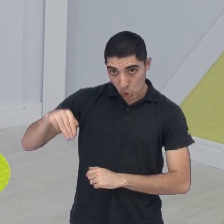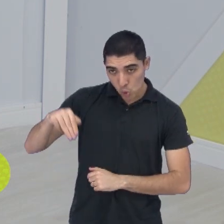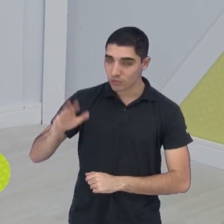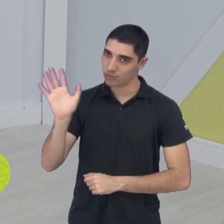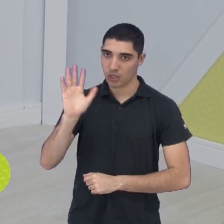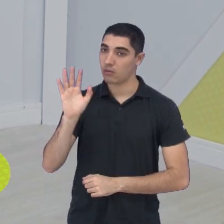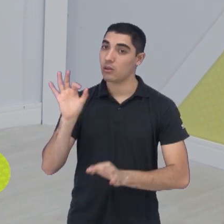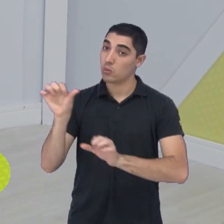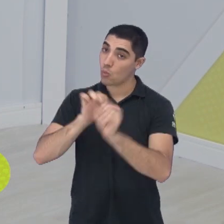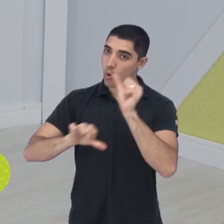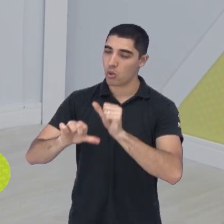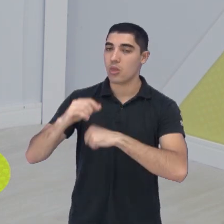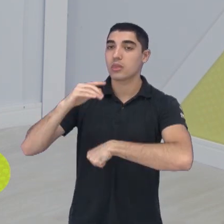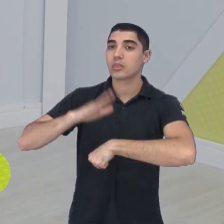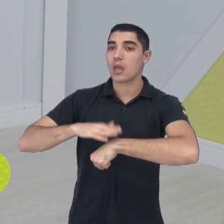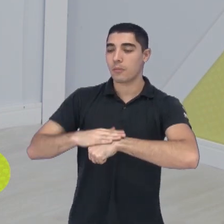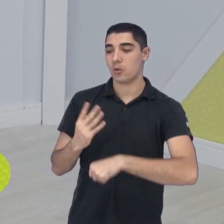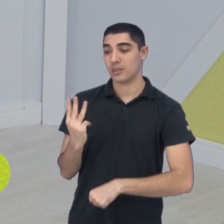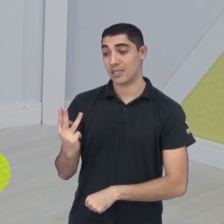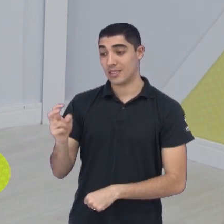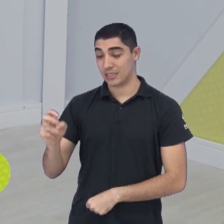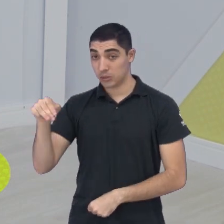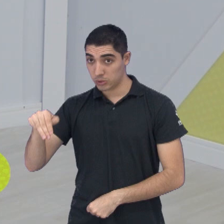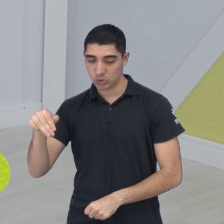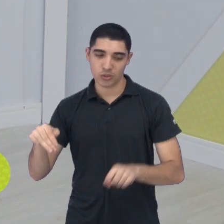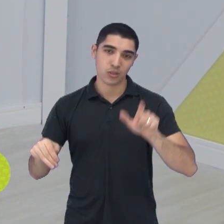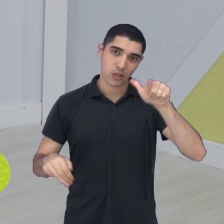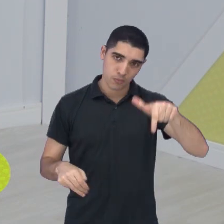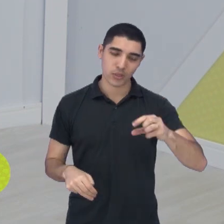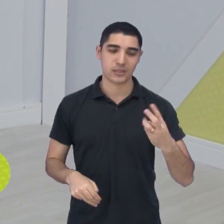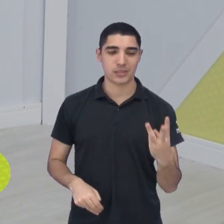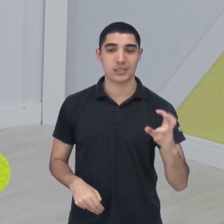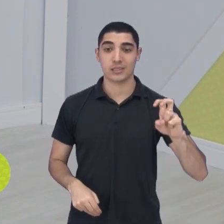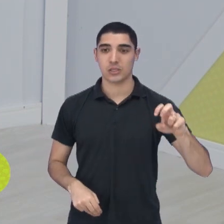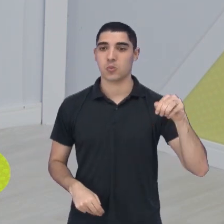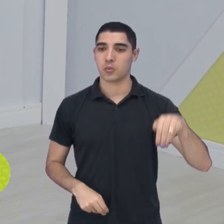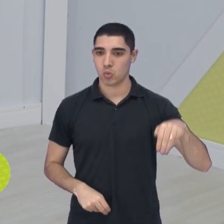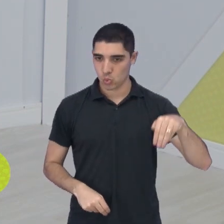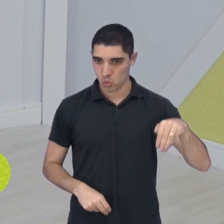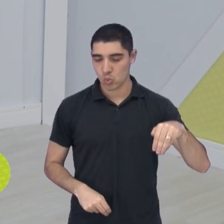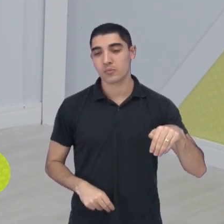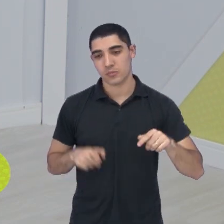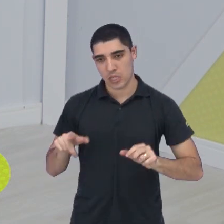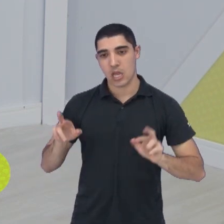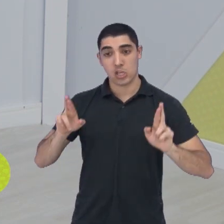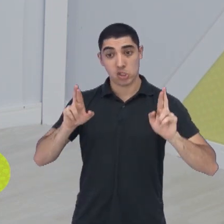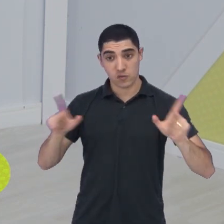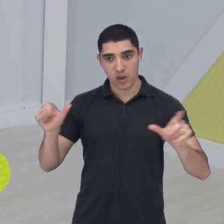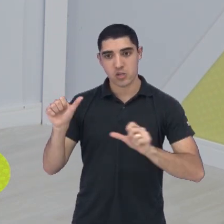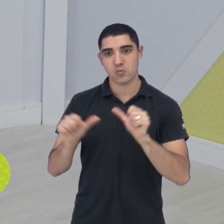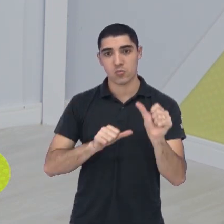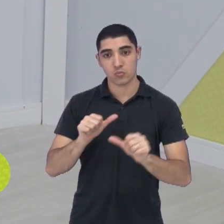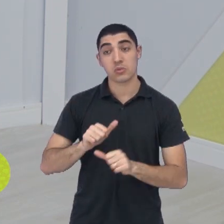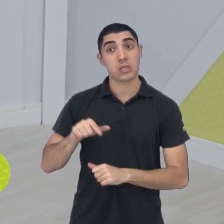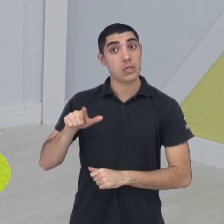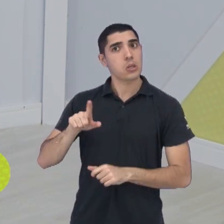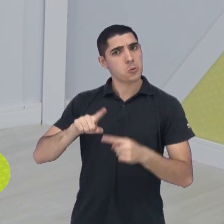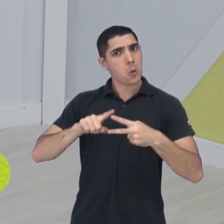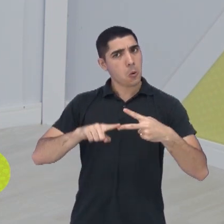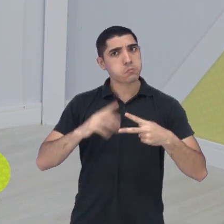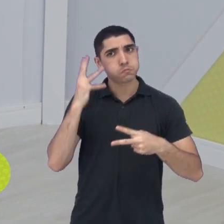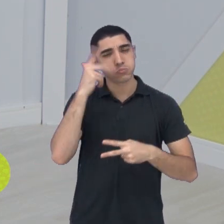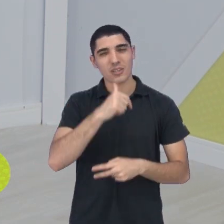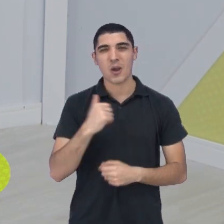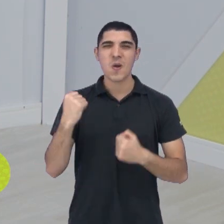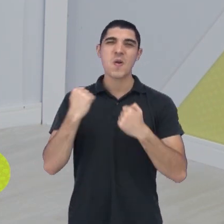Portanto, os 2 gols no finalzinho, tanto do primeiro tempo, o gol do São José, quanto do segundo tempo e do jogo para a equipe do Guarani. 2 golaços. O primeiro teve a ajuda